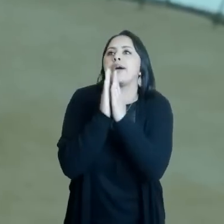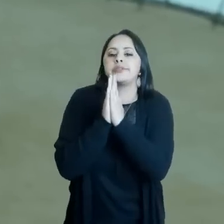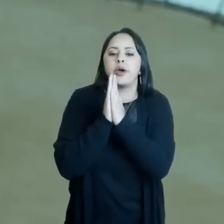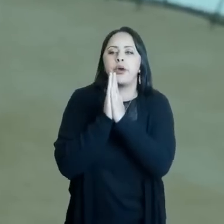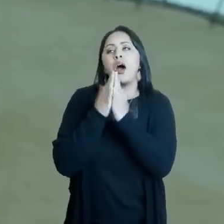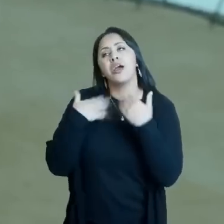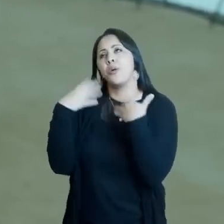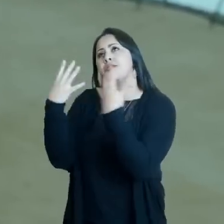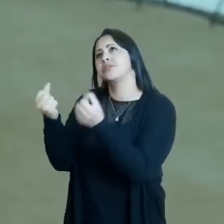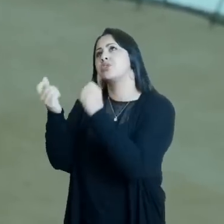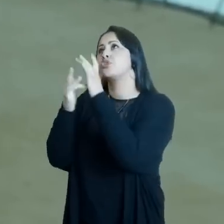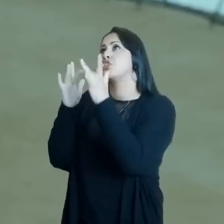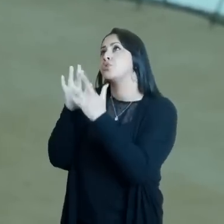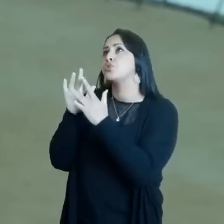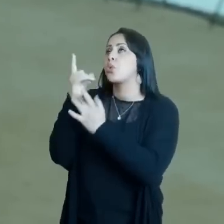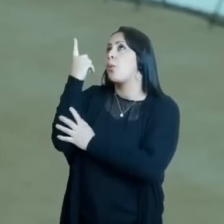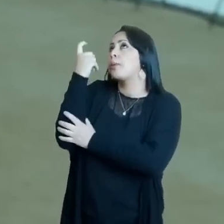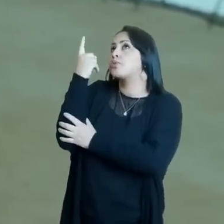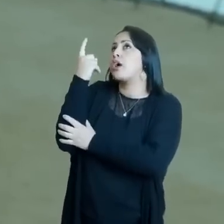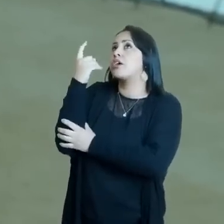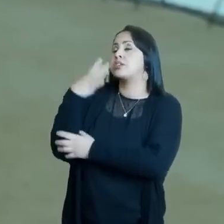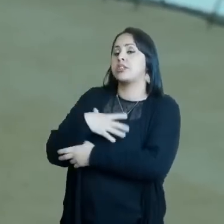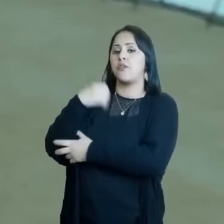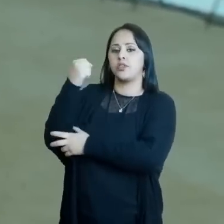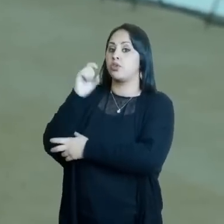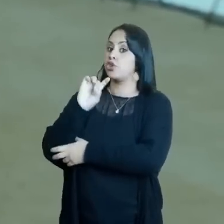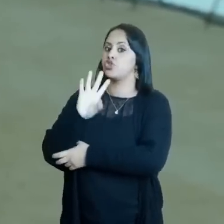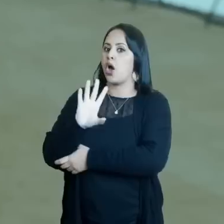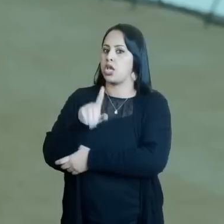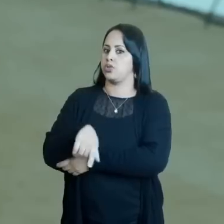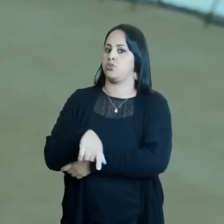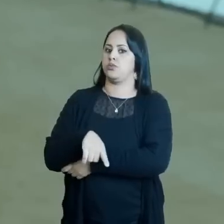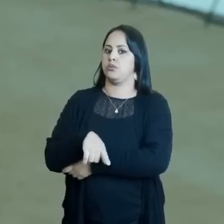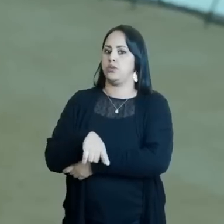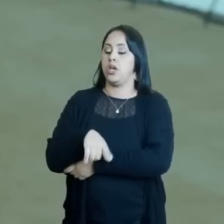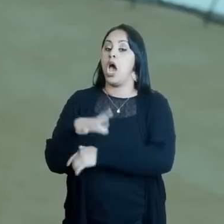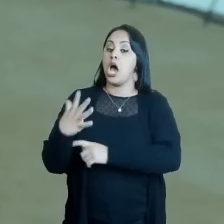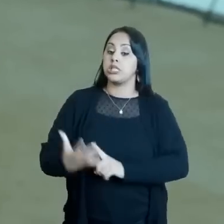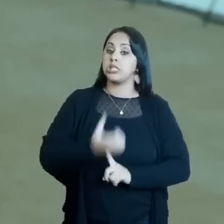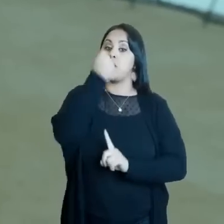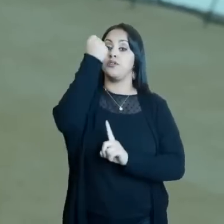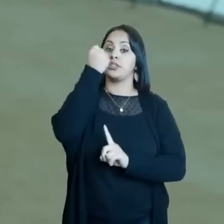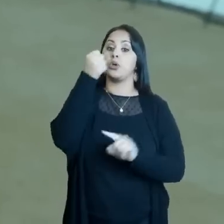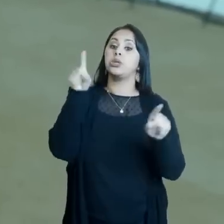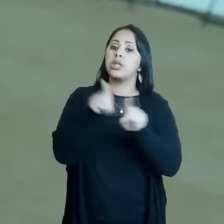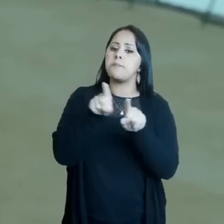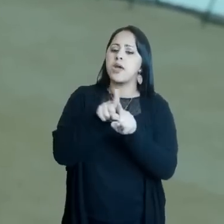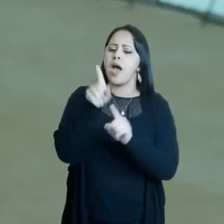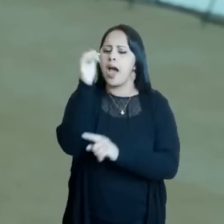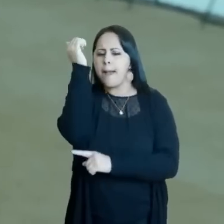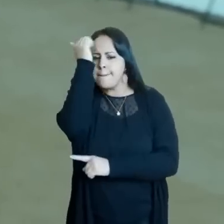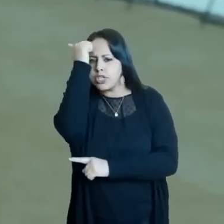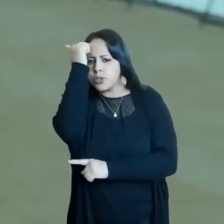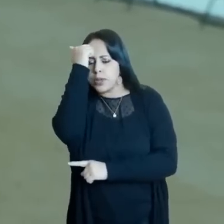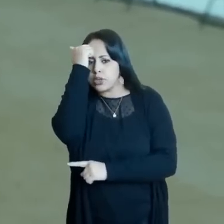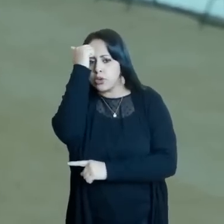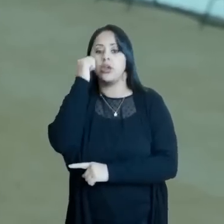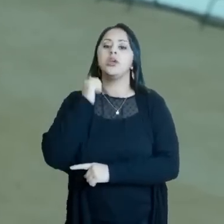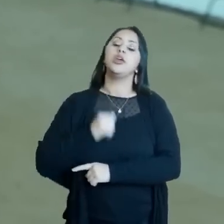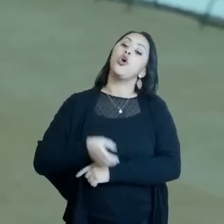assim, ah, eu aceito Jesus Cristo como meu único e suficiente Salvador. Não é só isso que faz a salvação, não. A salvação é o arrependimento